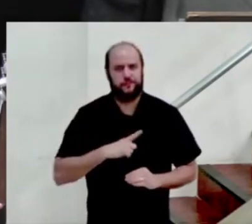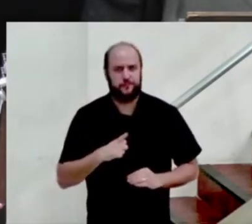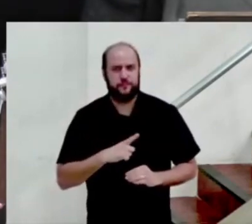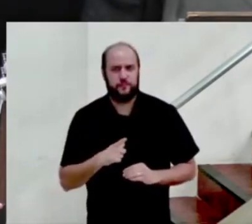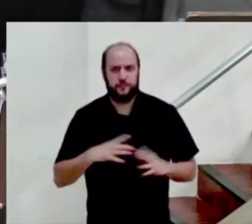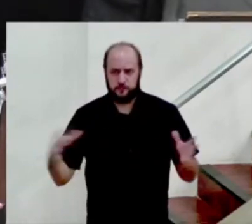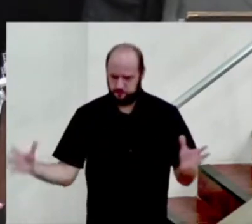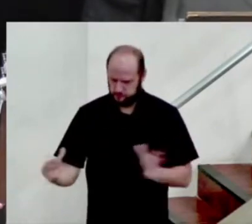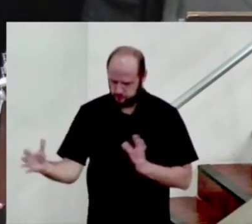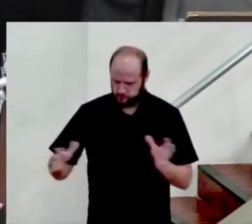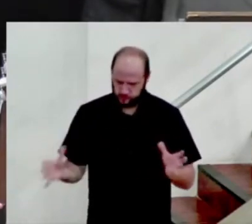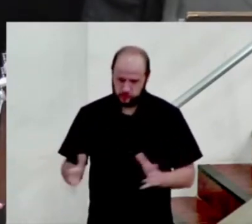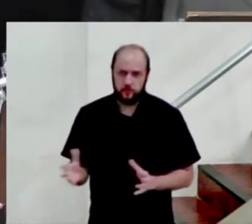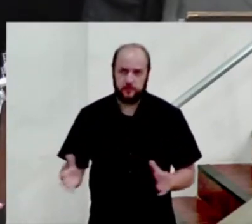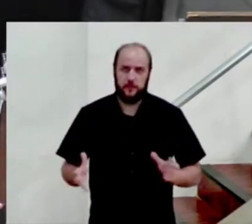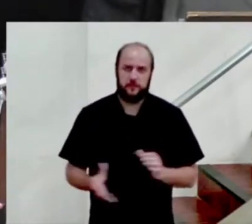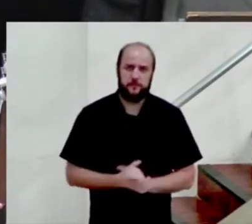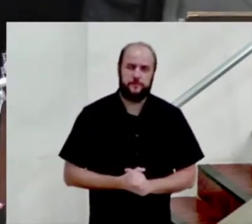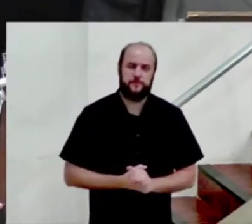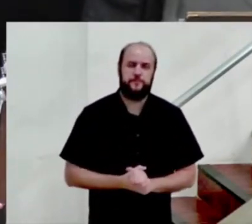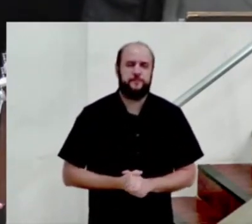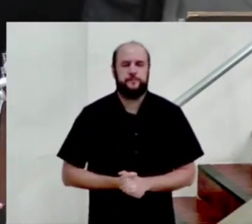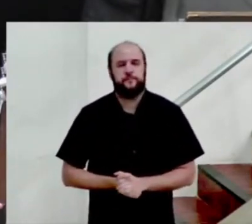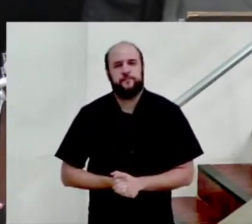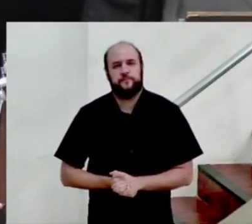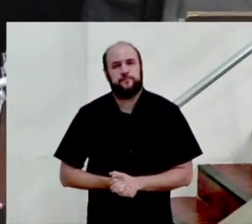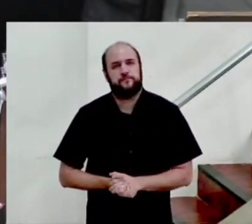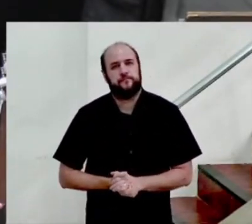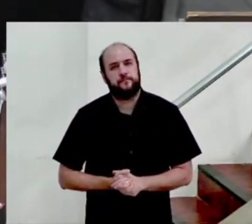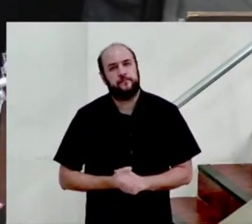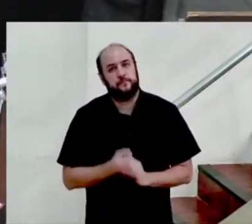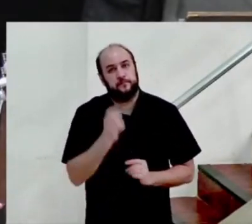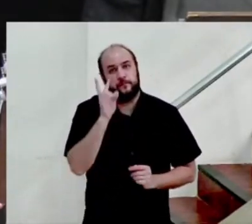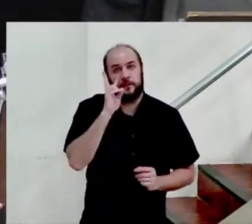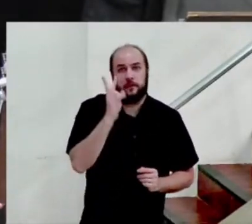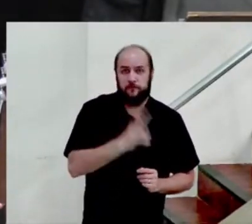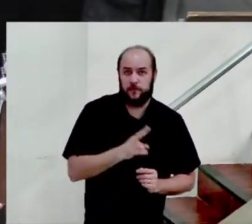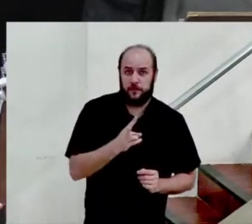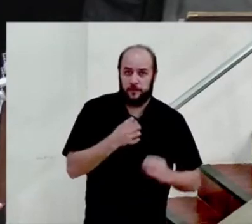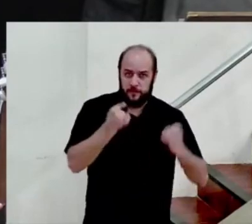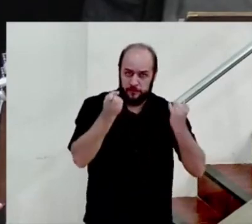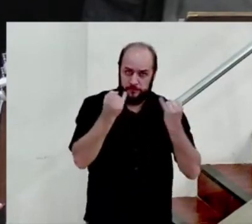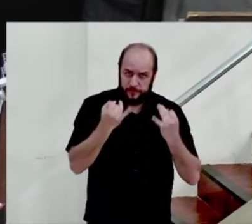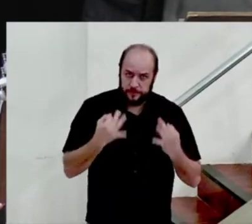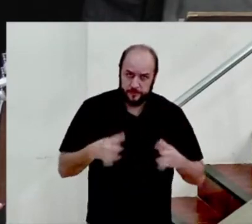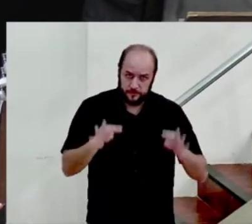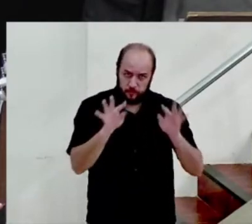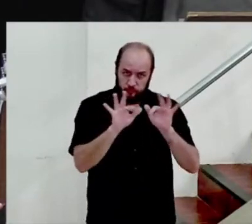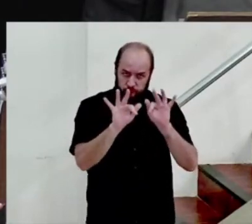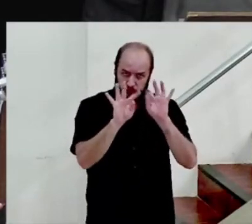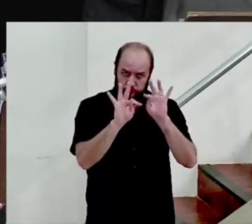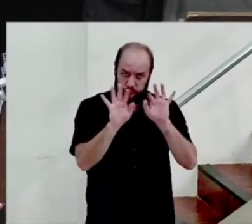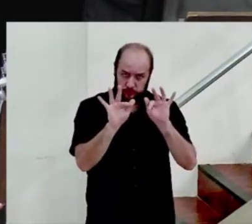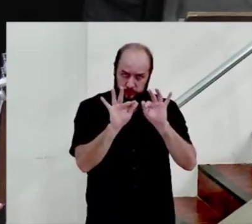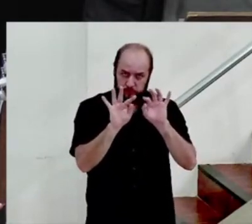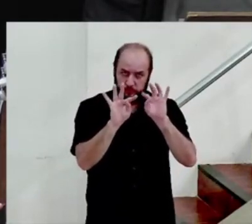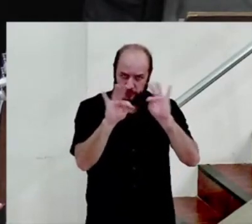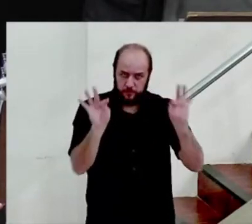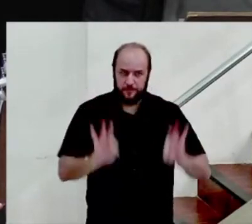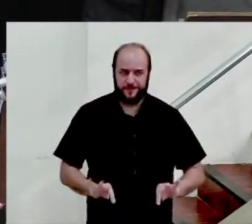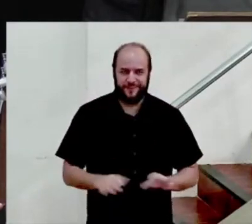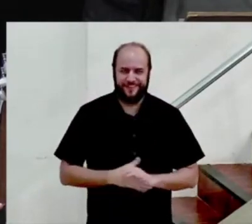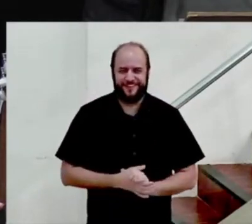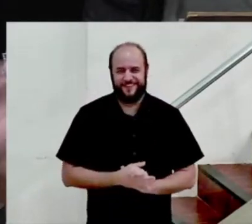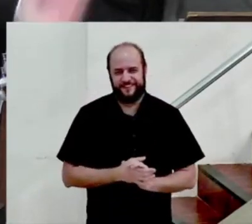preservados, então, por meio da arca. Quando a gente olha para a descrição do tabernáculo, uma das marcas mais